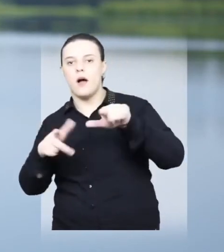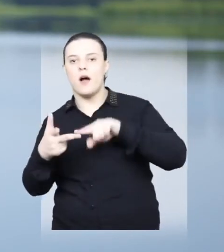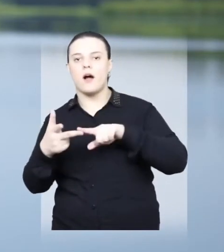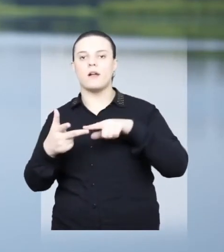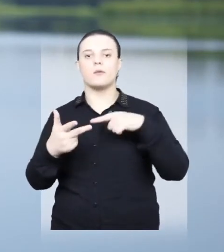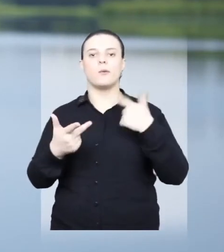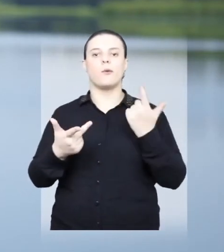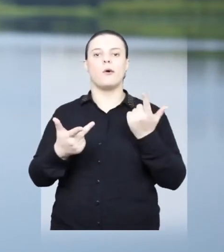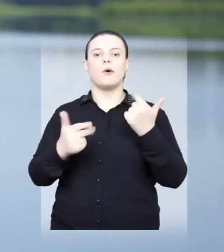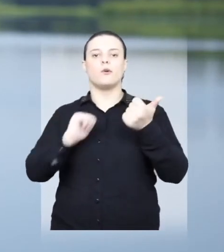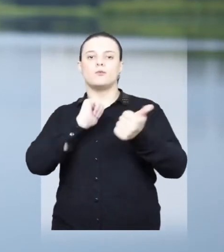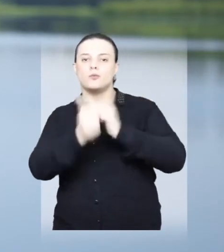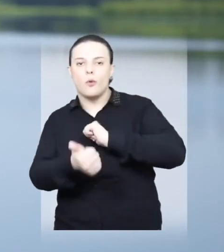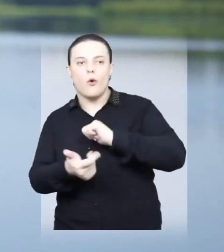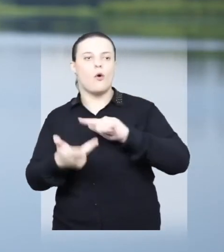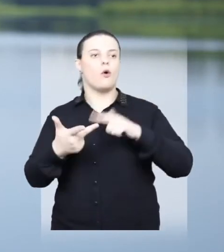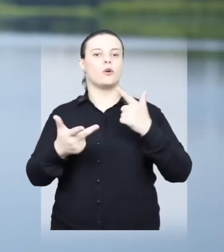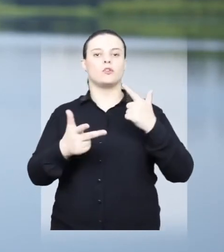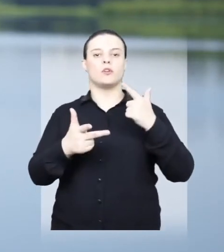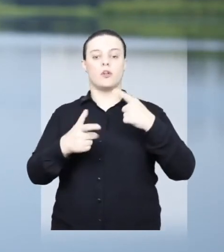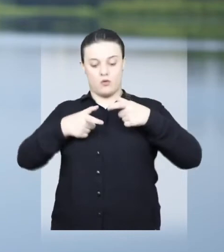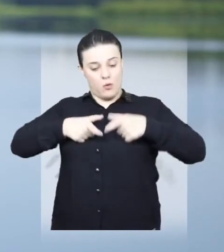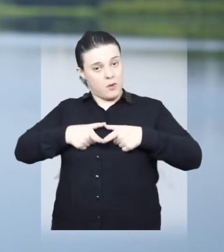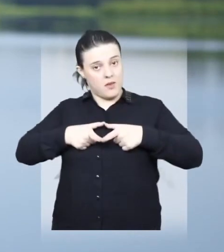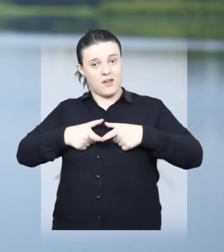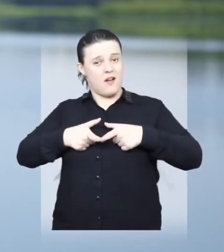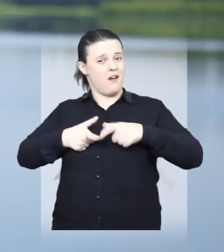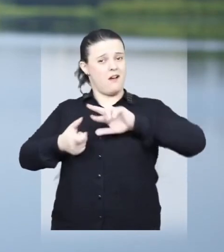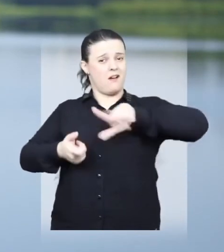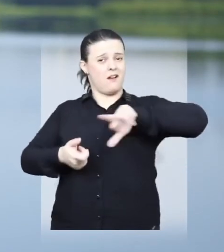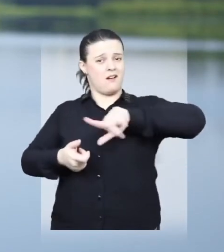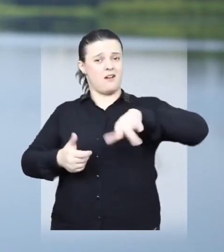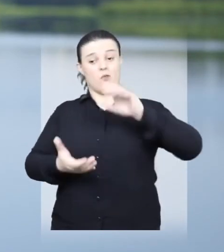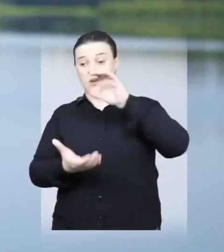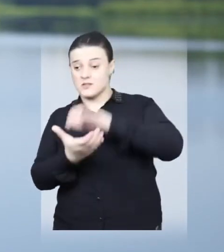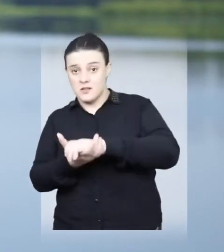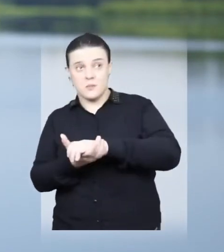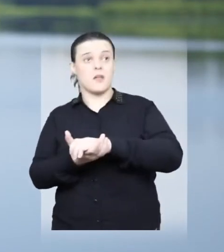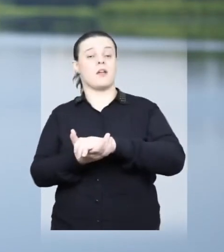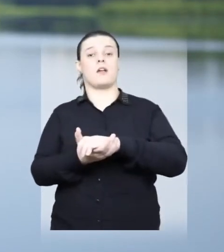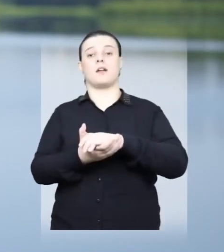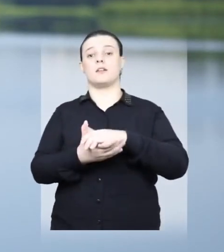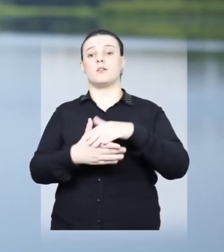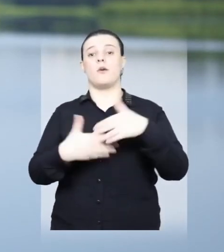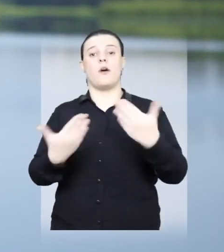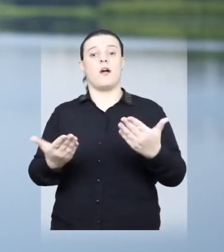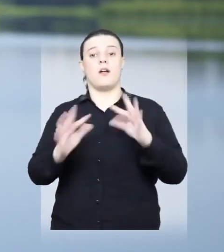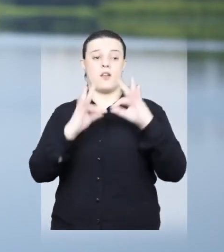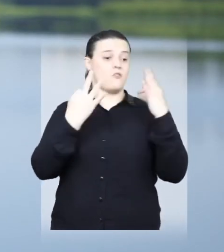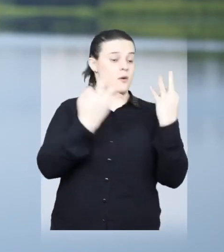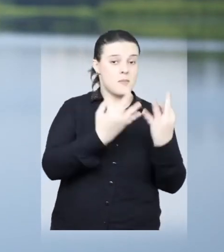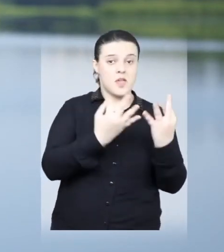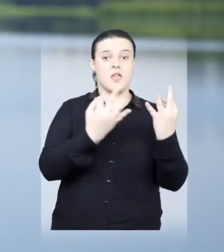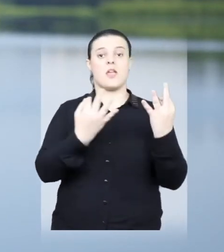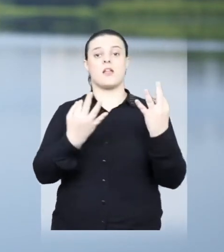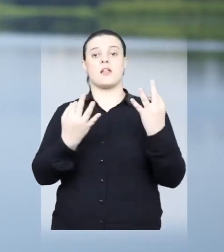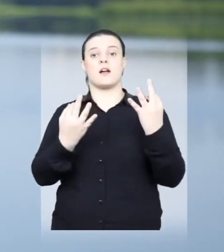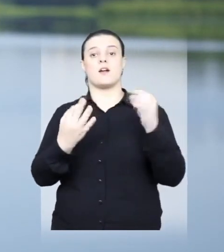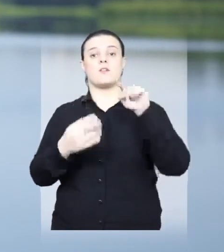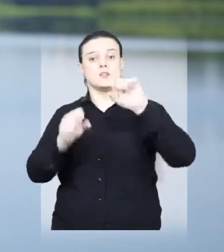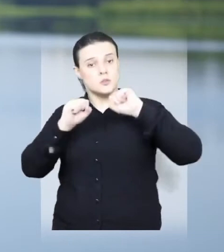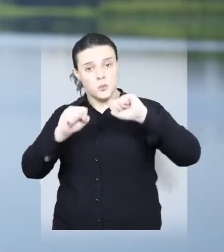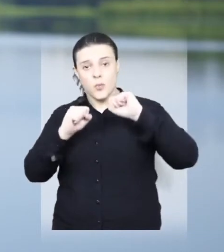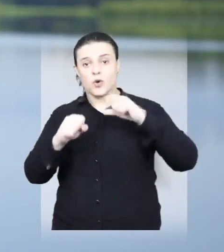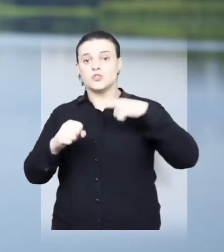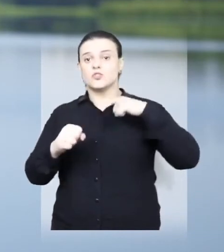emprego, não é no esporte, não é numa medalha, né? Não é no casamento, não é na família. Você